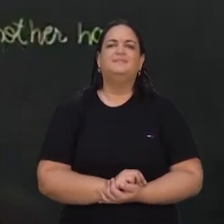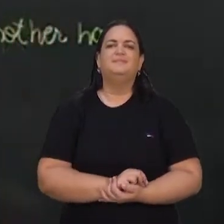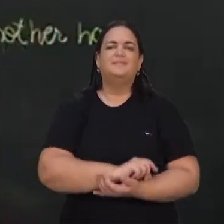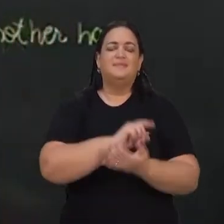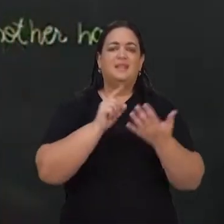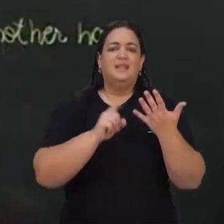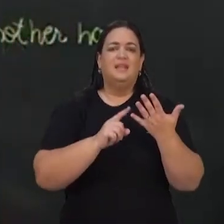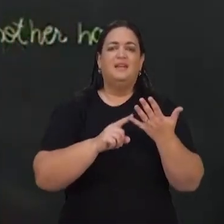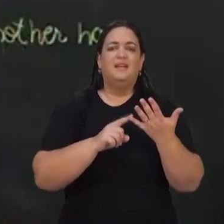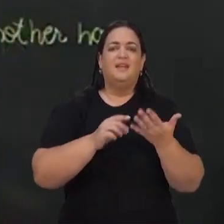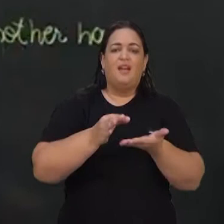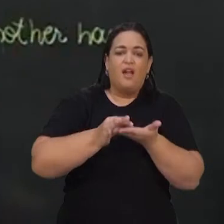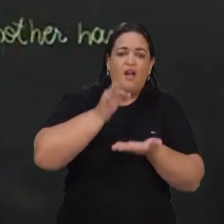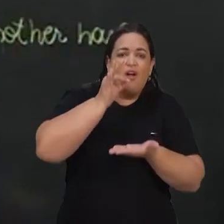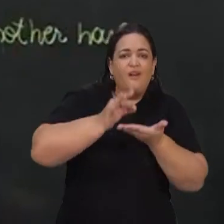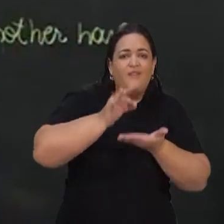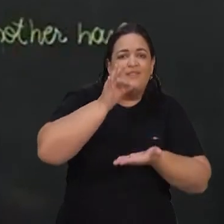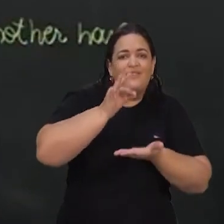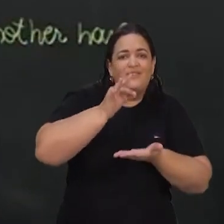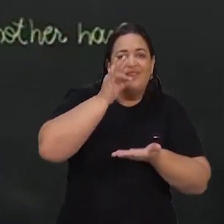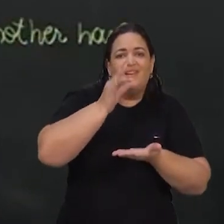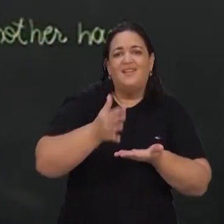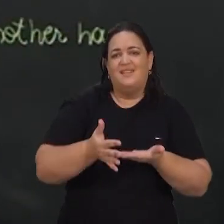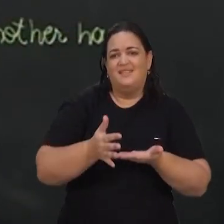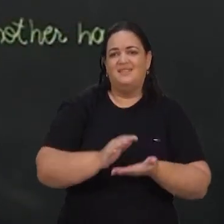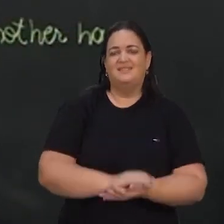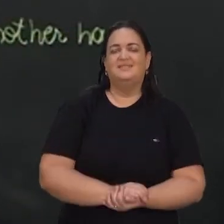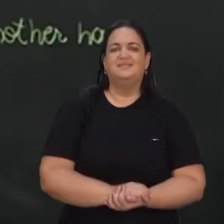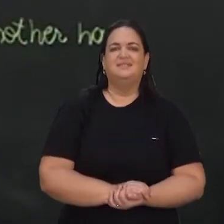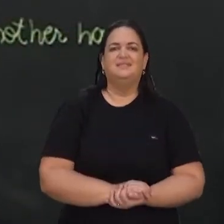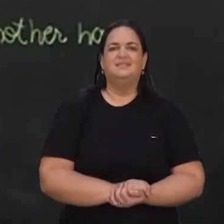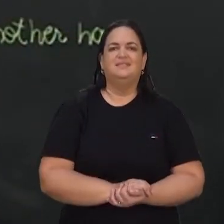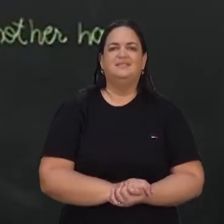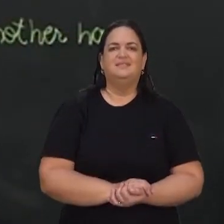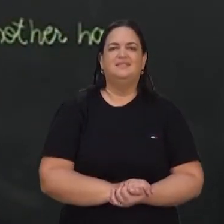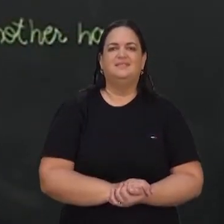Aqui embaixo, café, coffee.